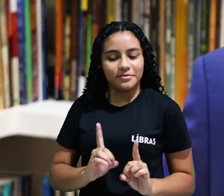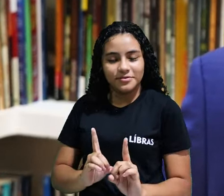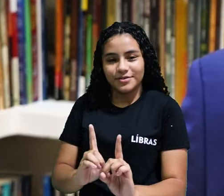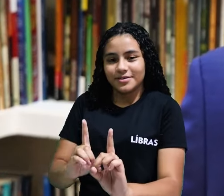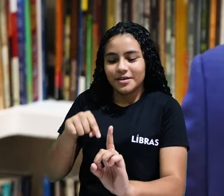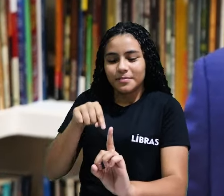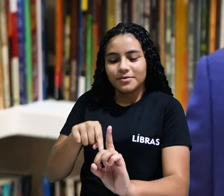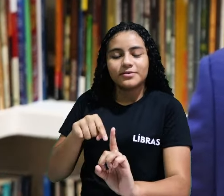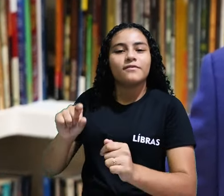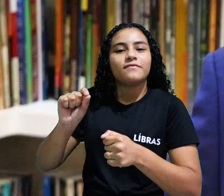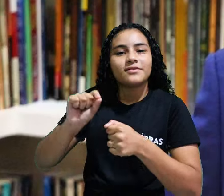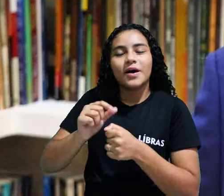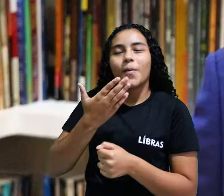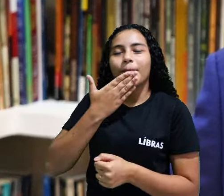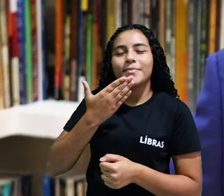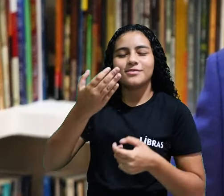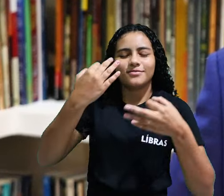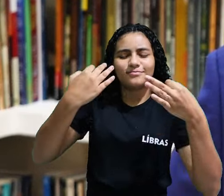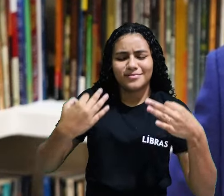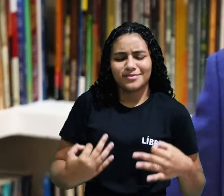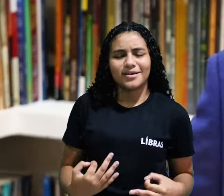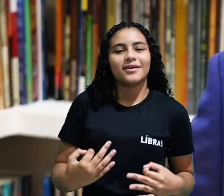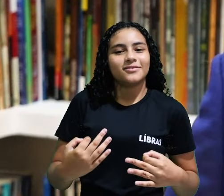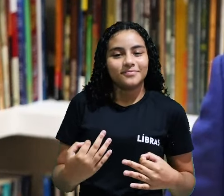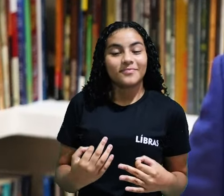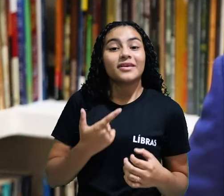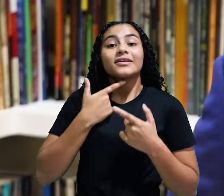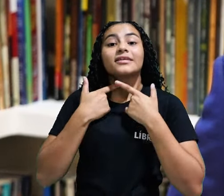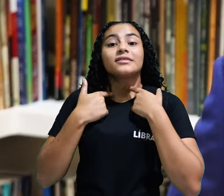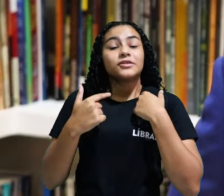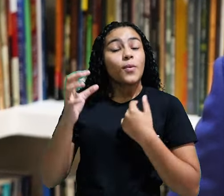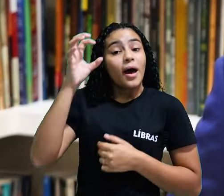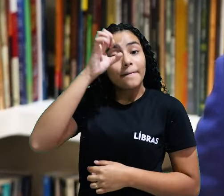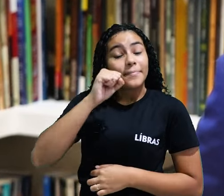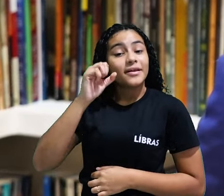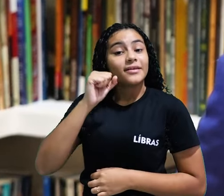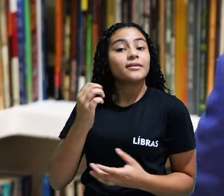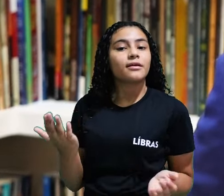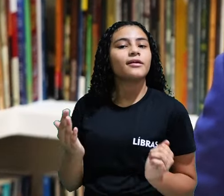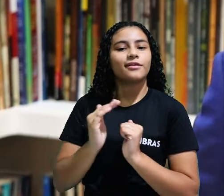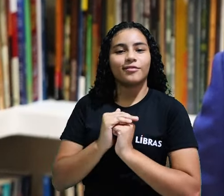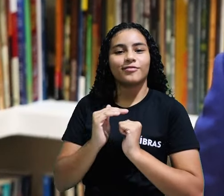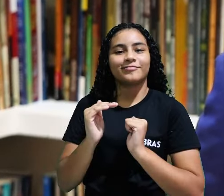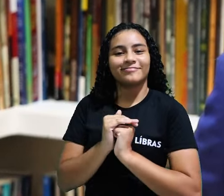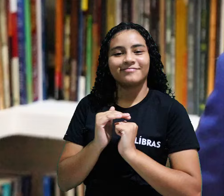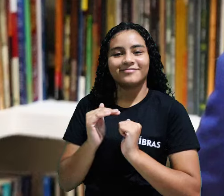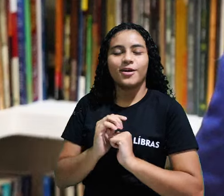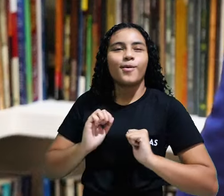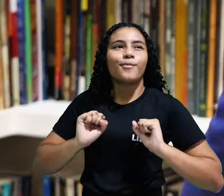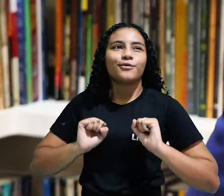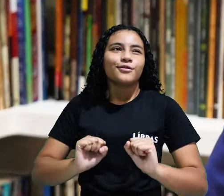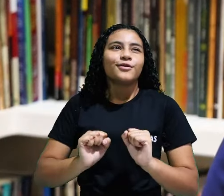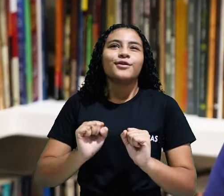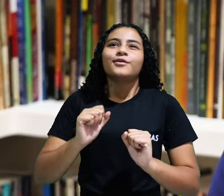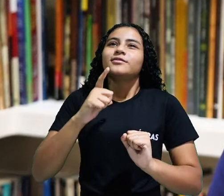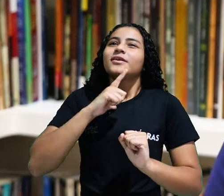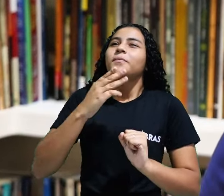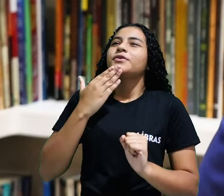discípulos fizeram o pedido certo. Eles desejavam aprender a orar. Poderiam ter